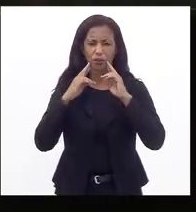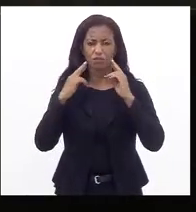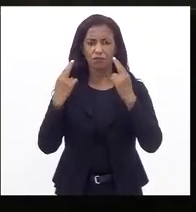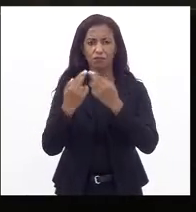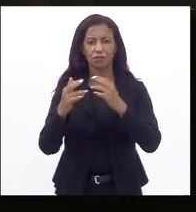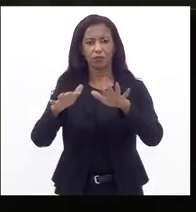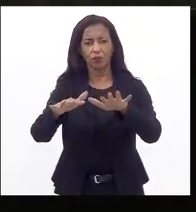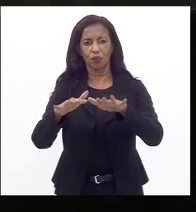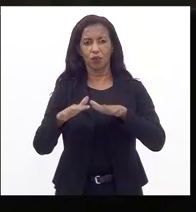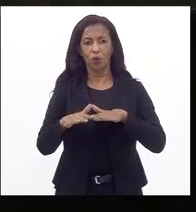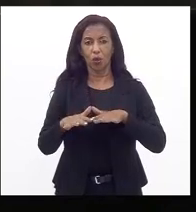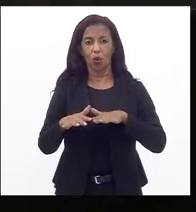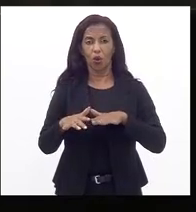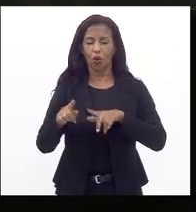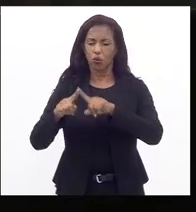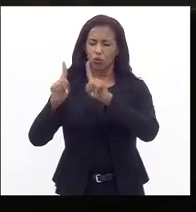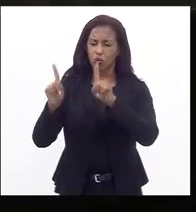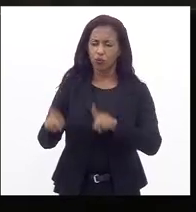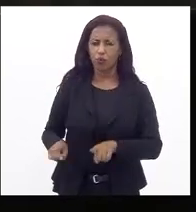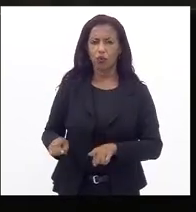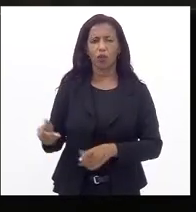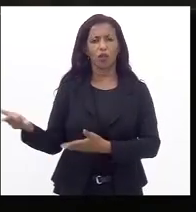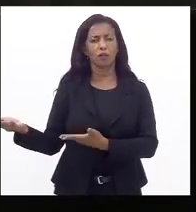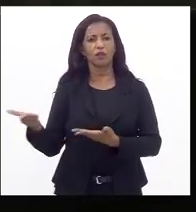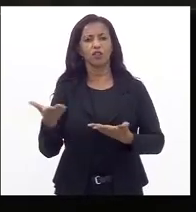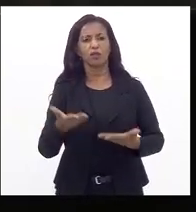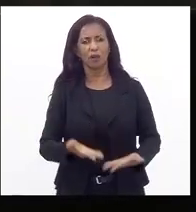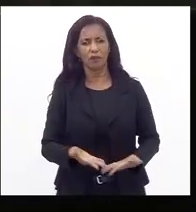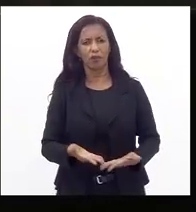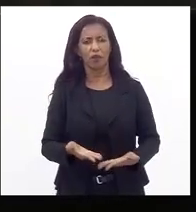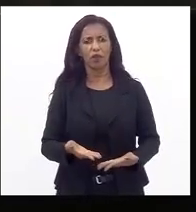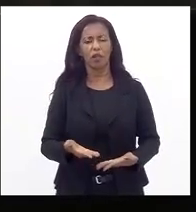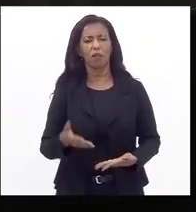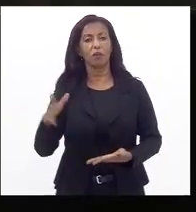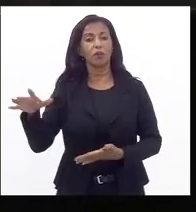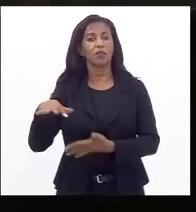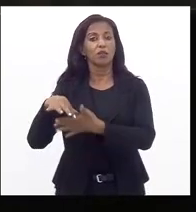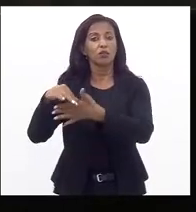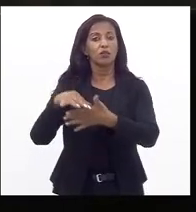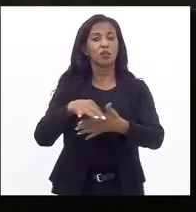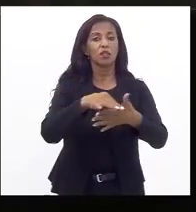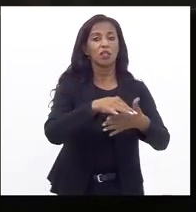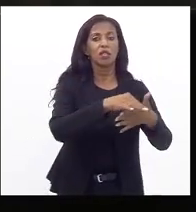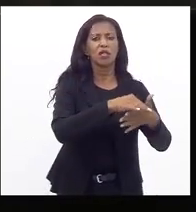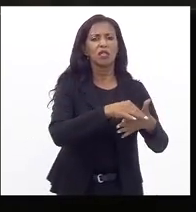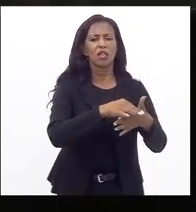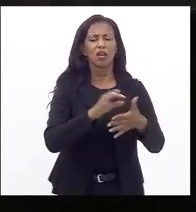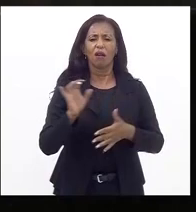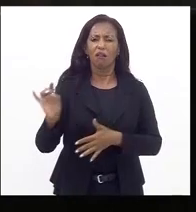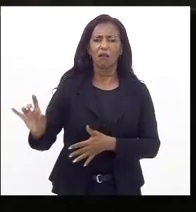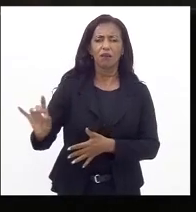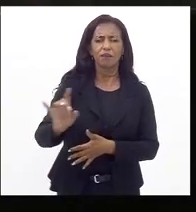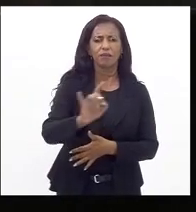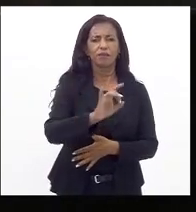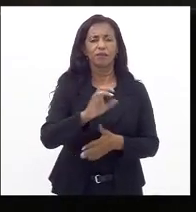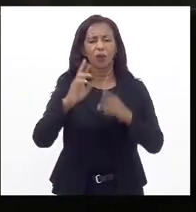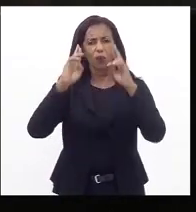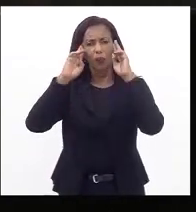públicas os servidores estavam aqui representados pelos pelas suas lideranças devidamente